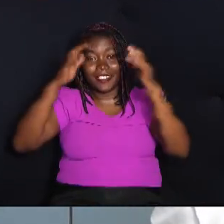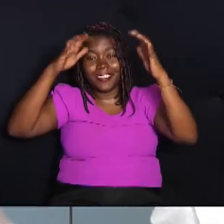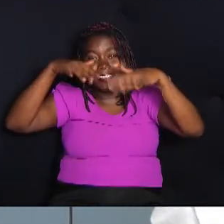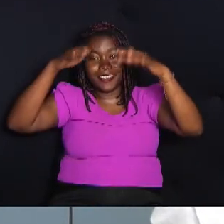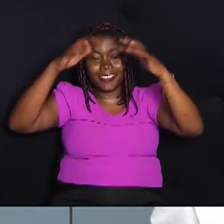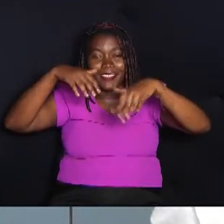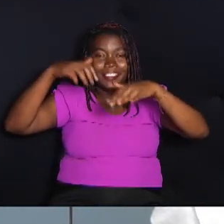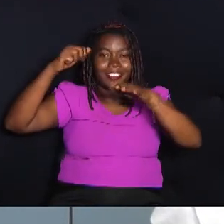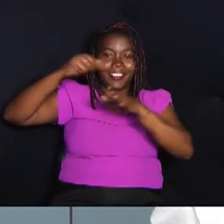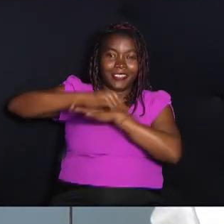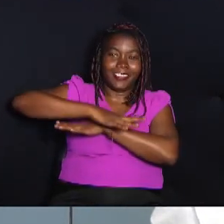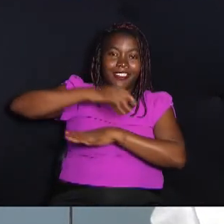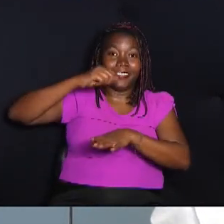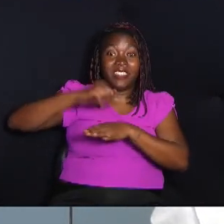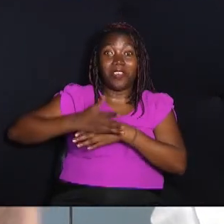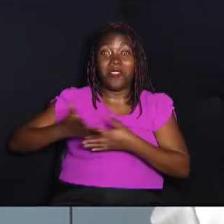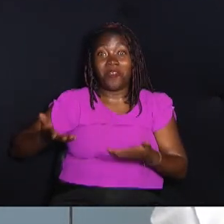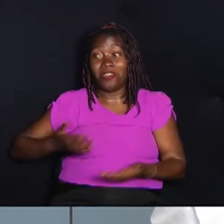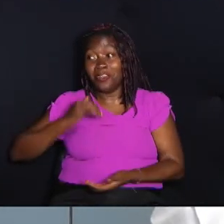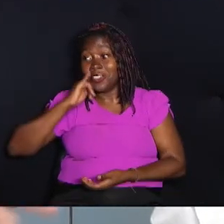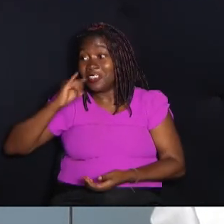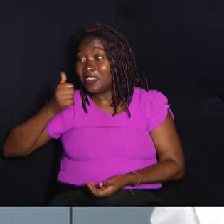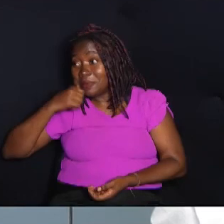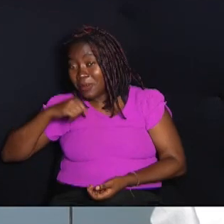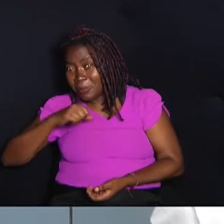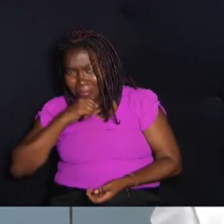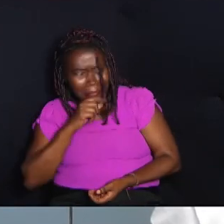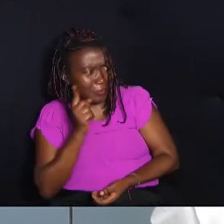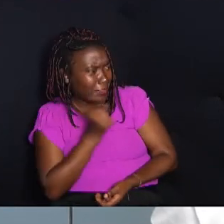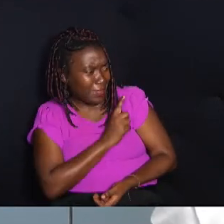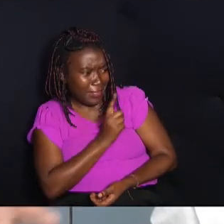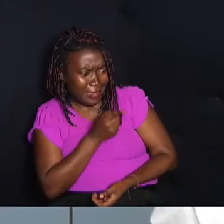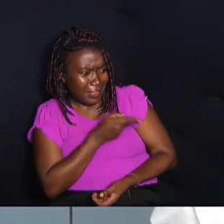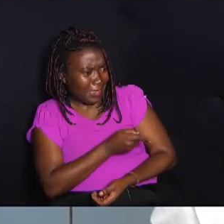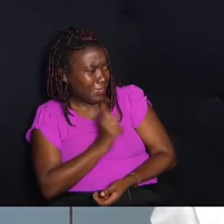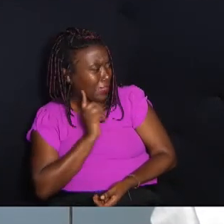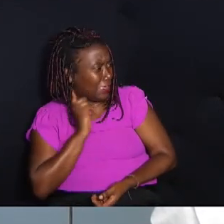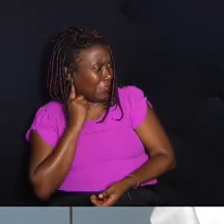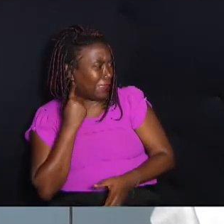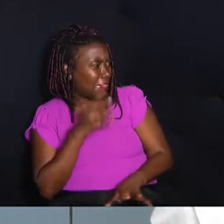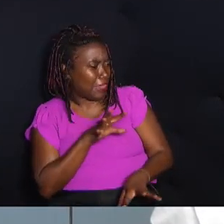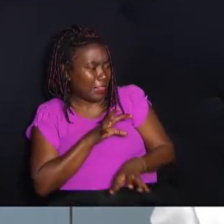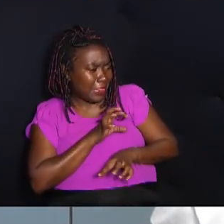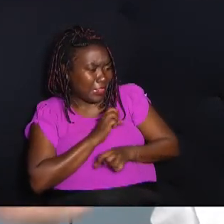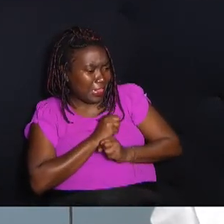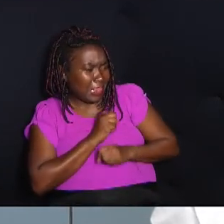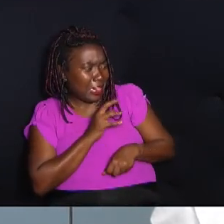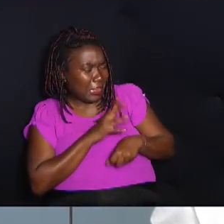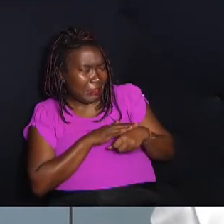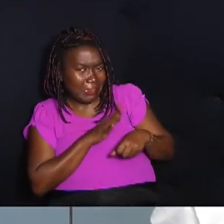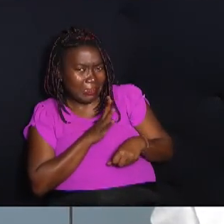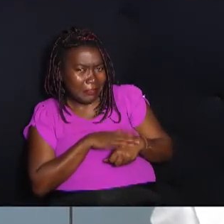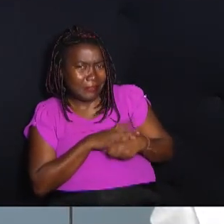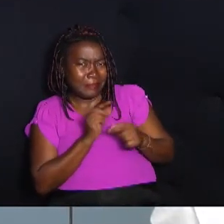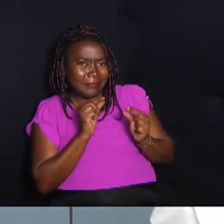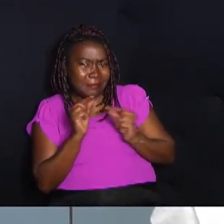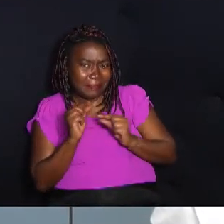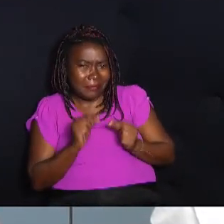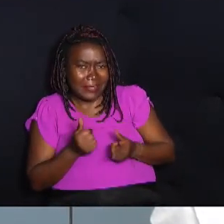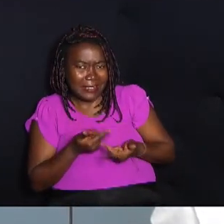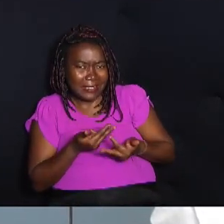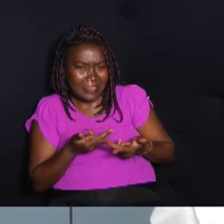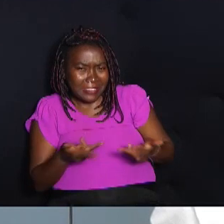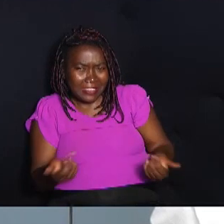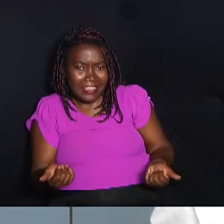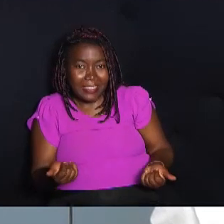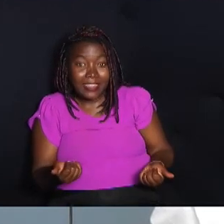para cair água. Hoje, você falar isso para uma mãe, fala, não, aquilo ali é extremamente contaminado, aquilo ali tem bactéria, tem um monte de